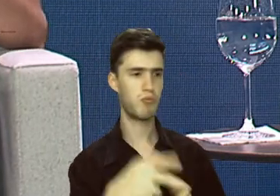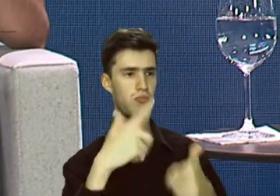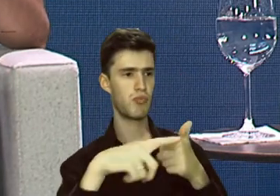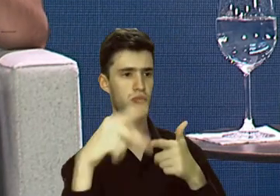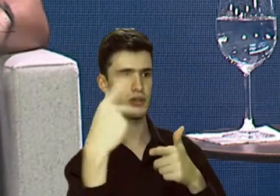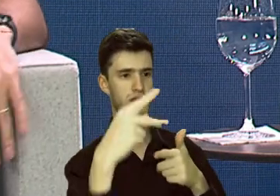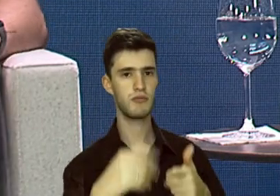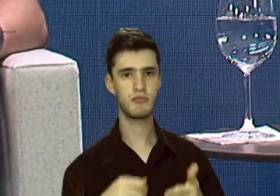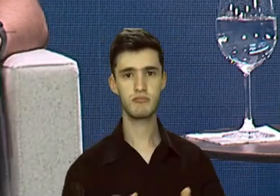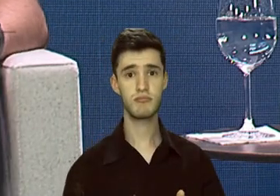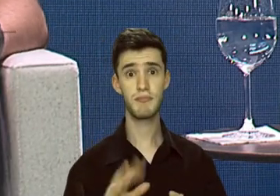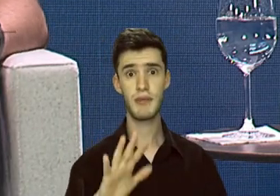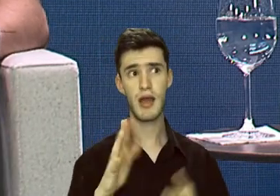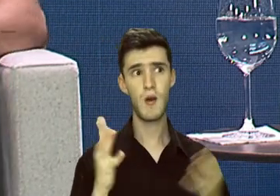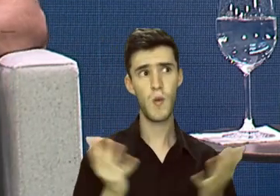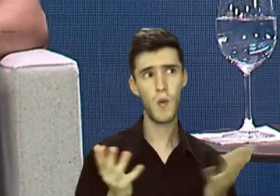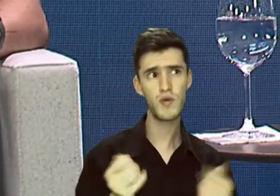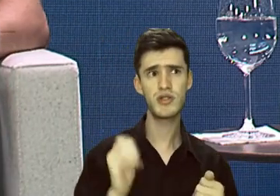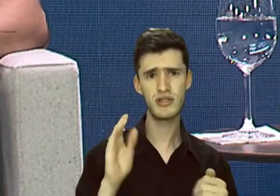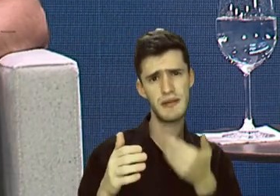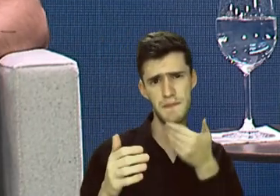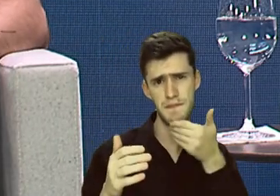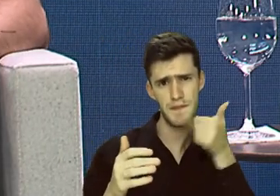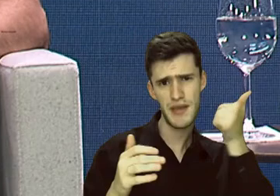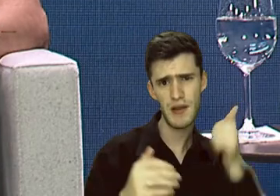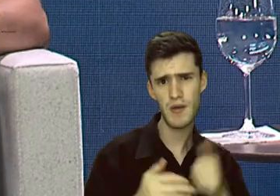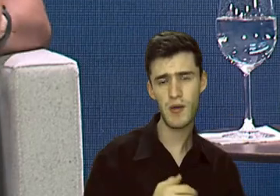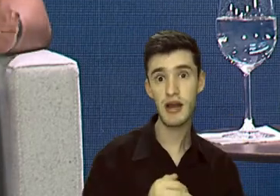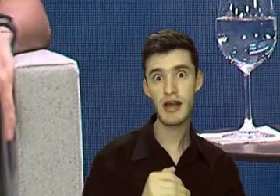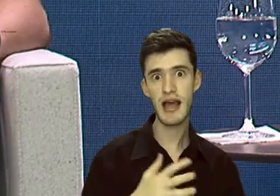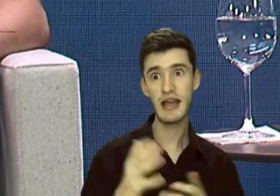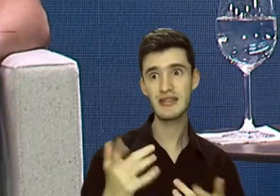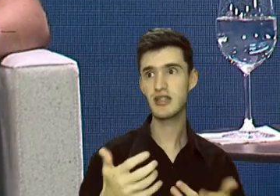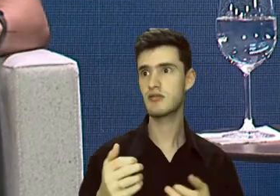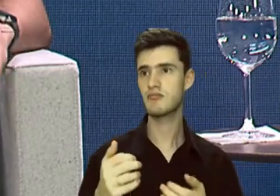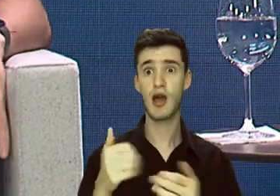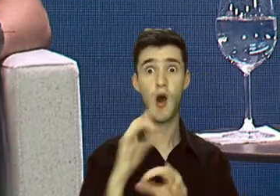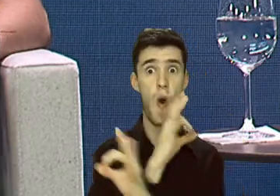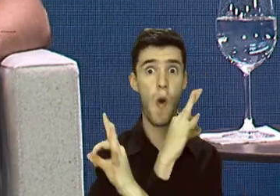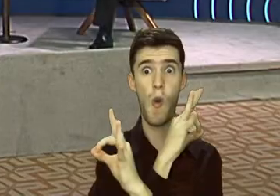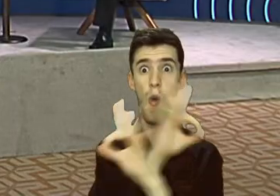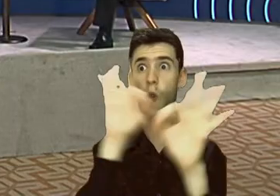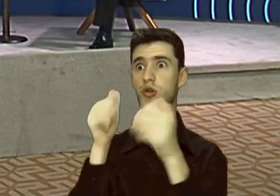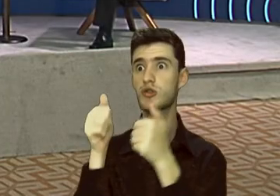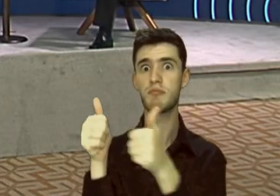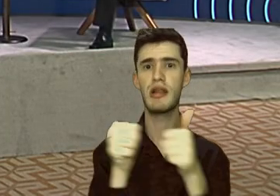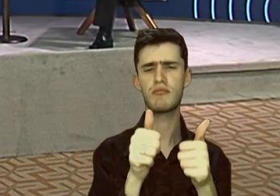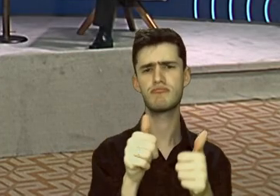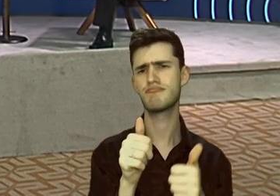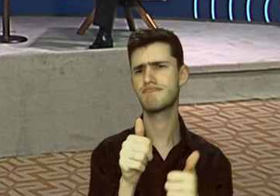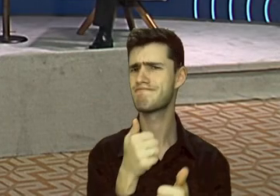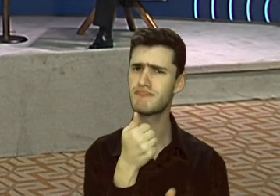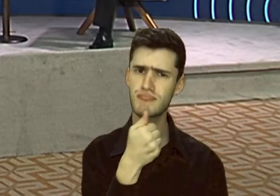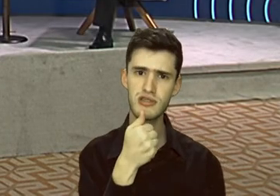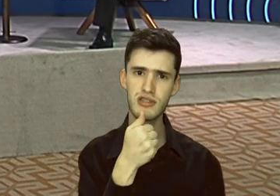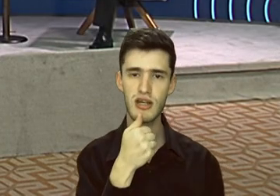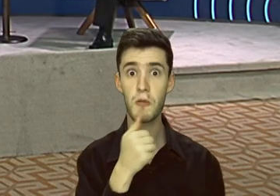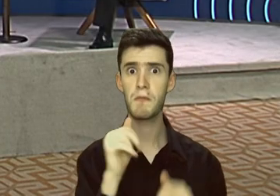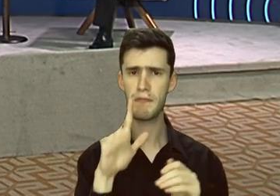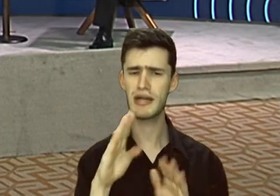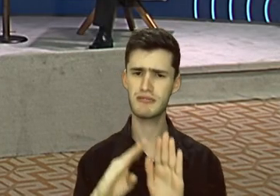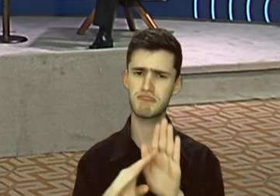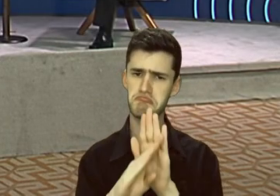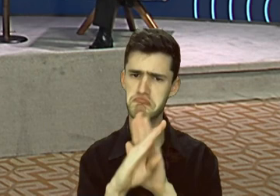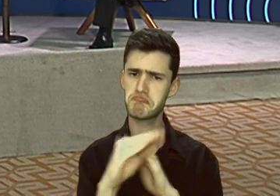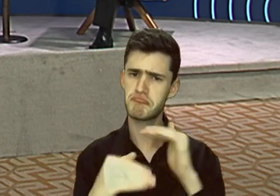tá no no Ideal mas é eu não tenho visto mais loucura que tava um ano atrás por exemplo dois anos lembrando o Pedro que pro Júnior